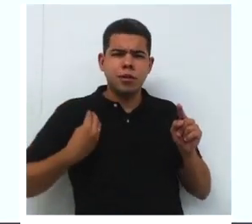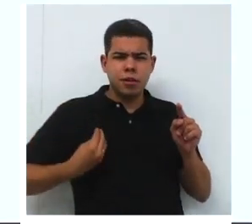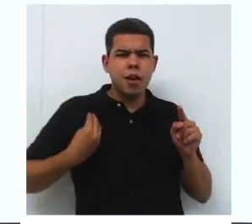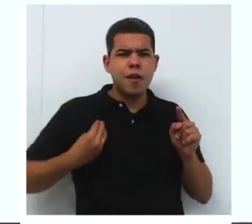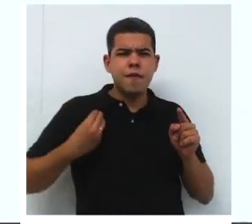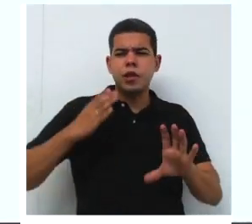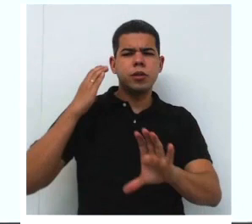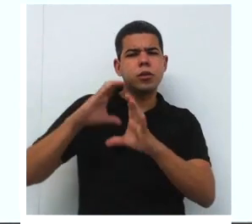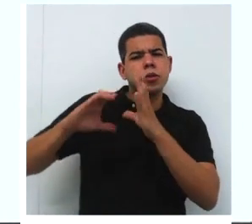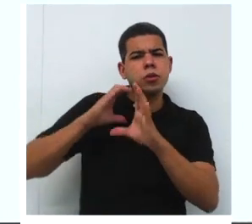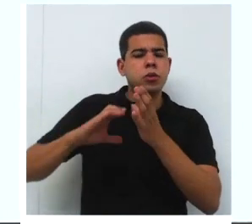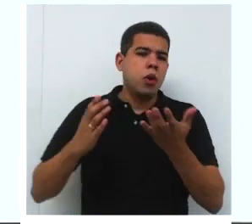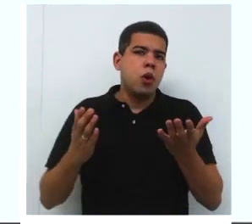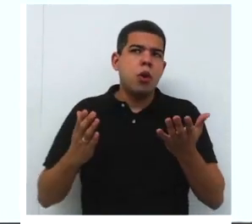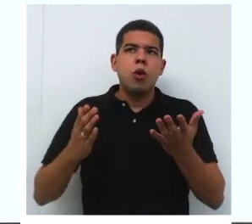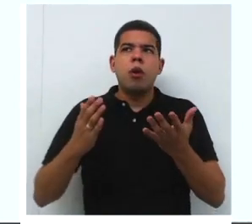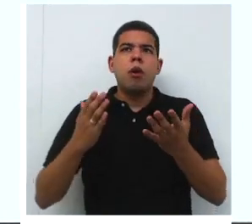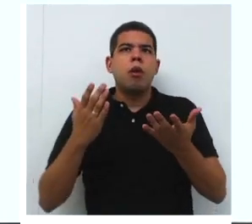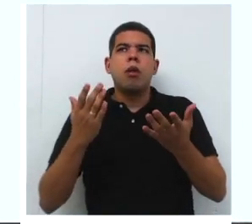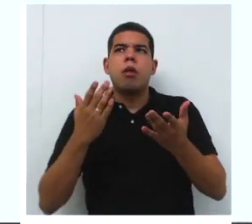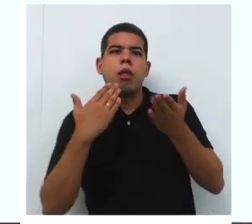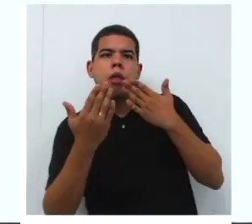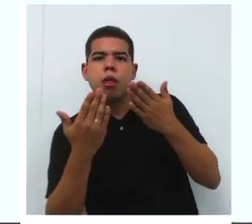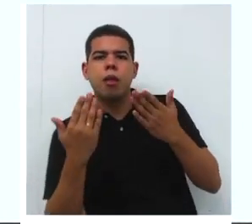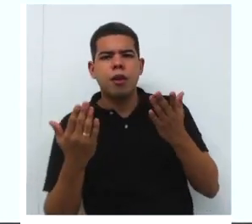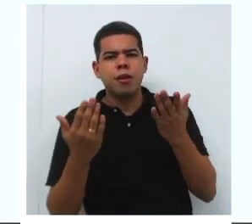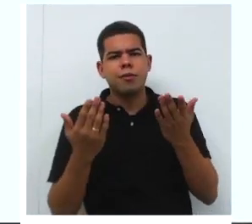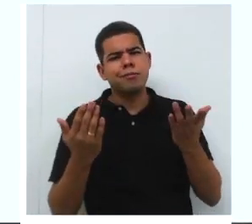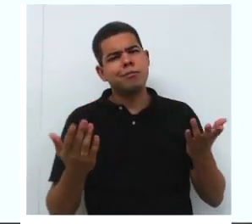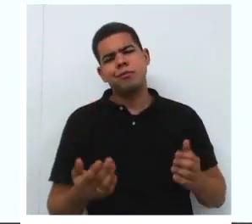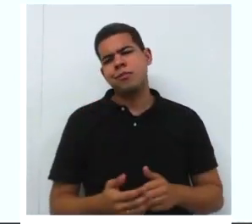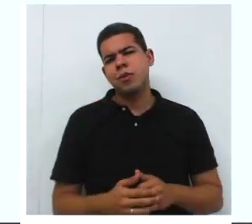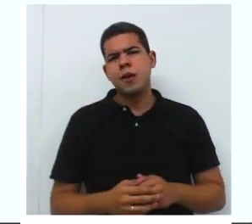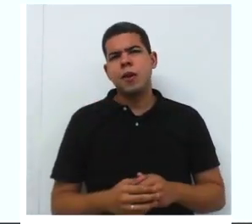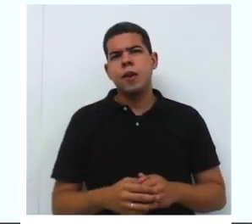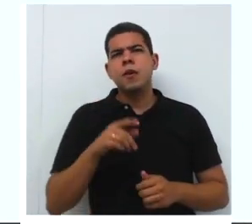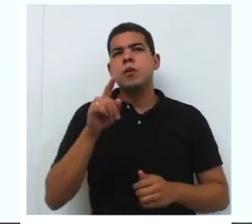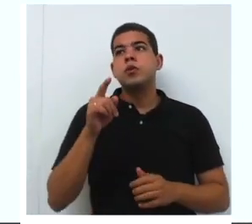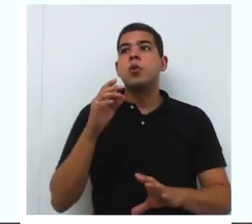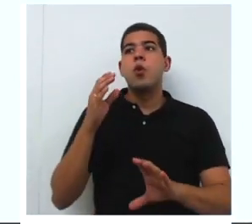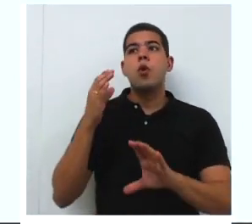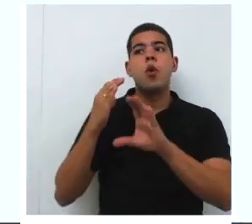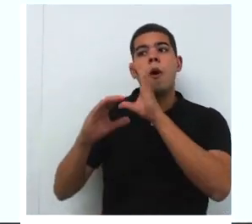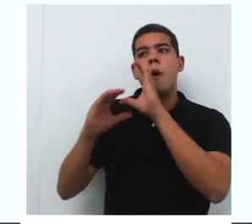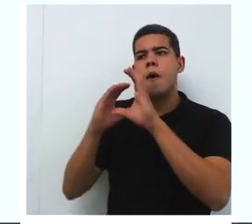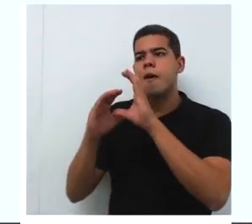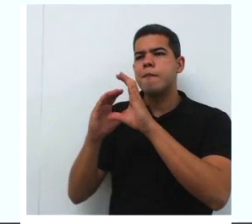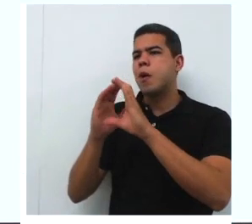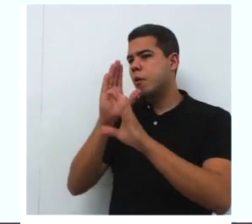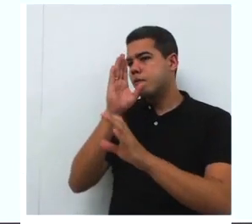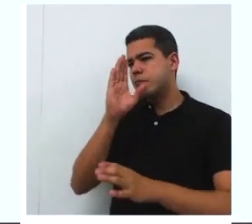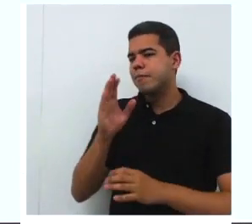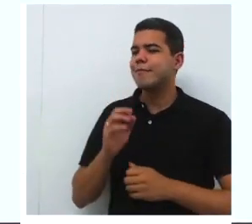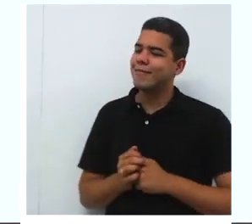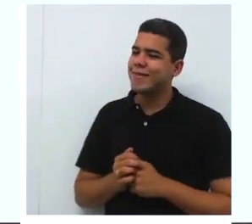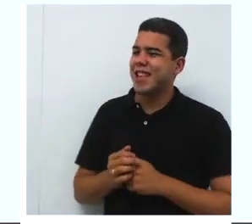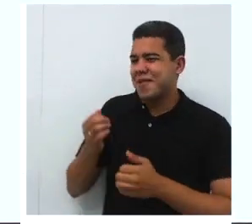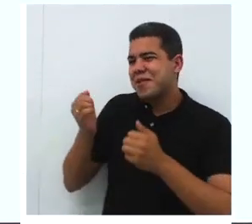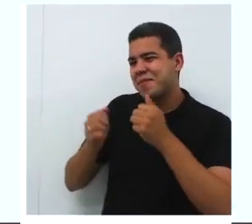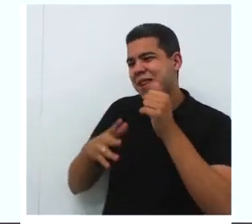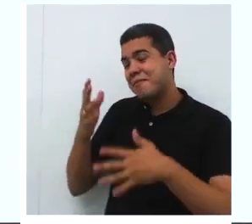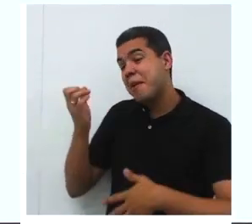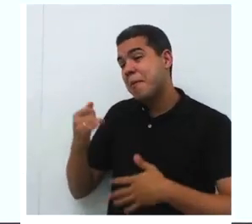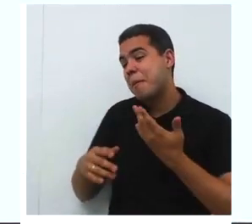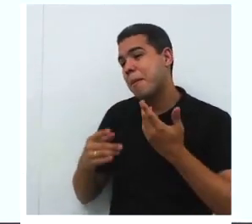A comunicação, sem o diálogo. Então, não interessa se você se comunica com uma pessoa diretamente com ela,